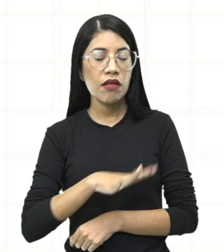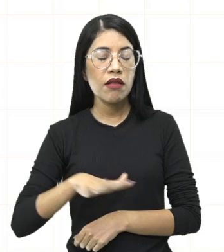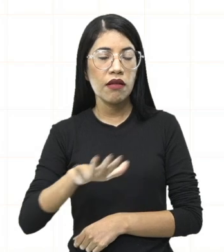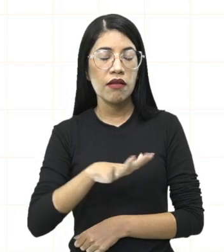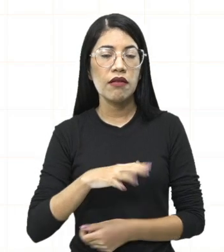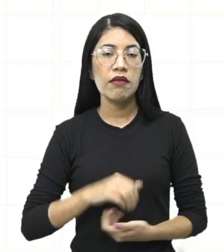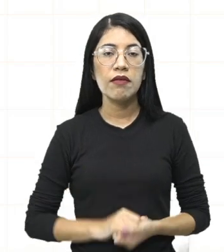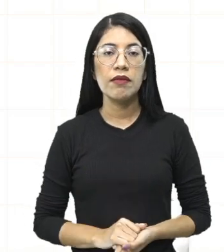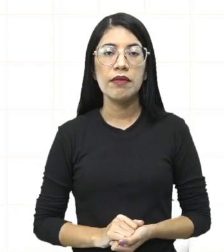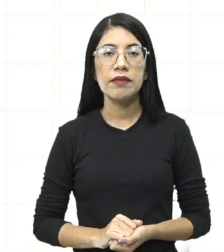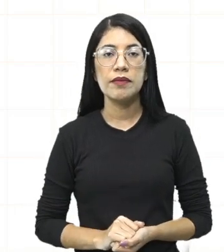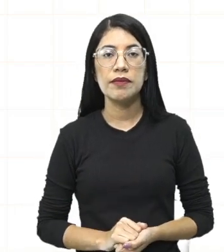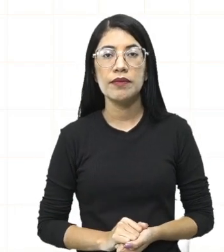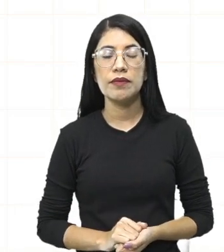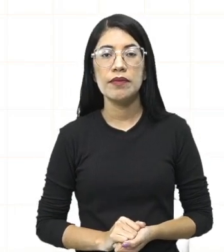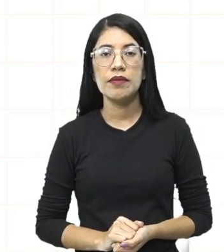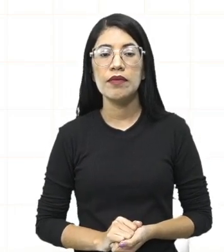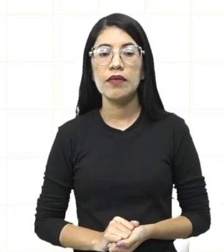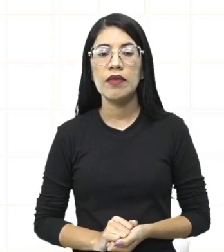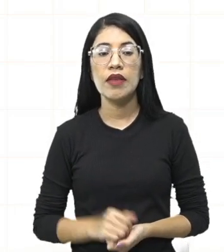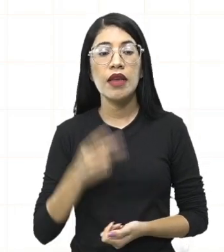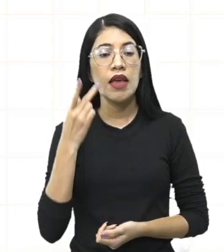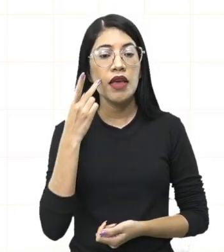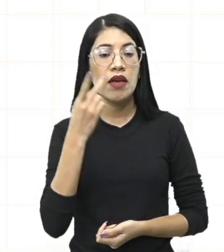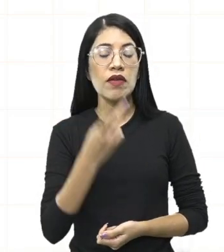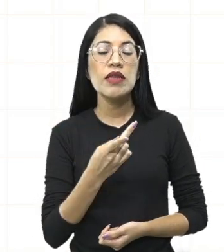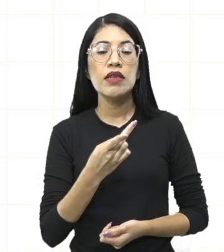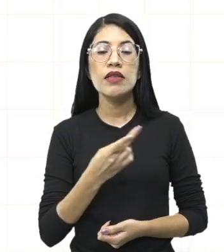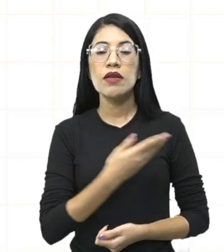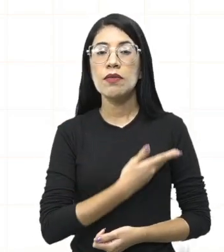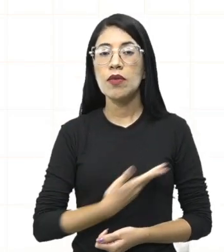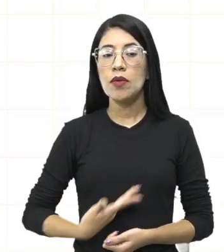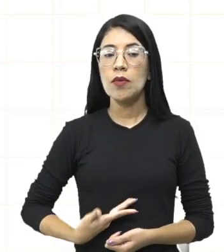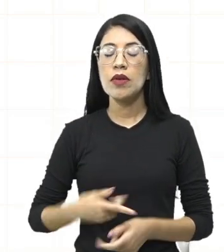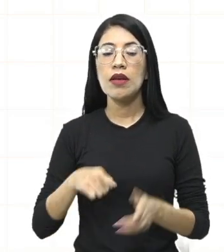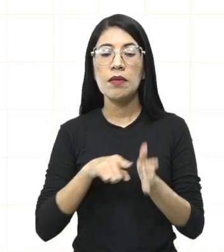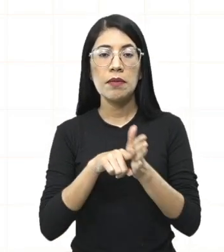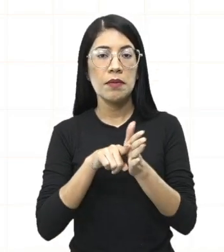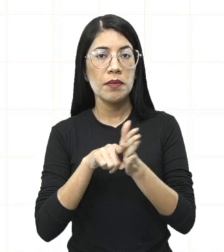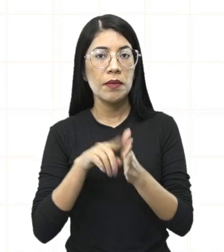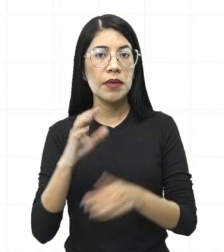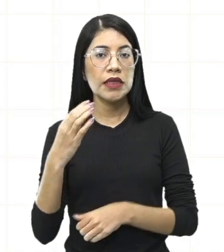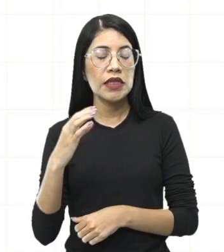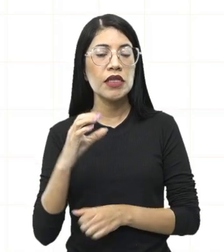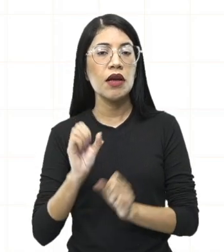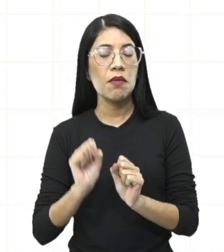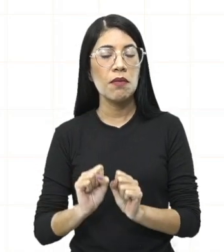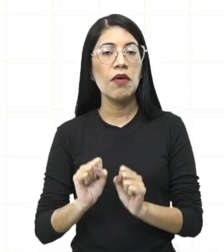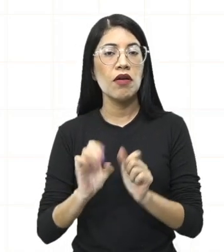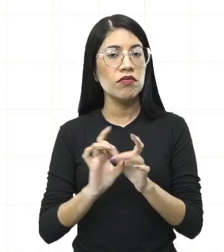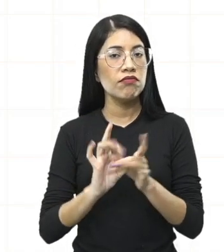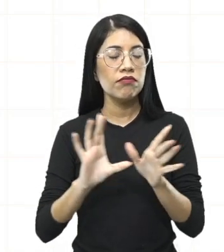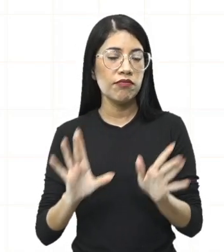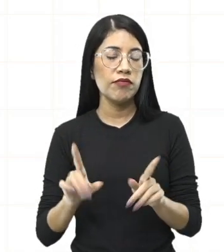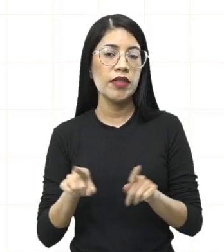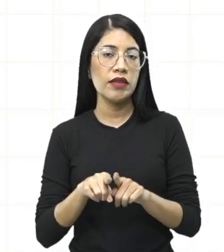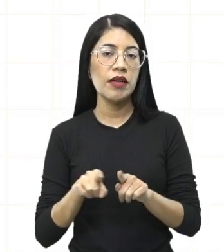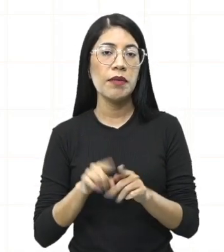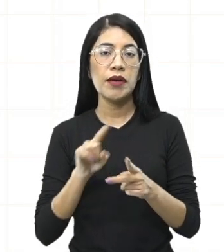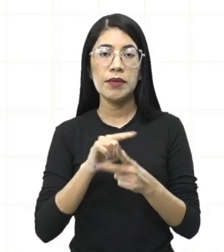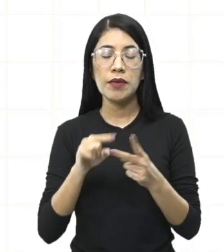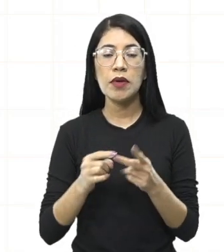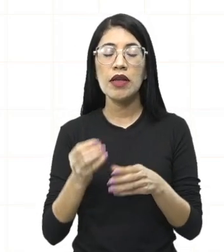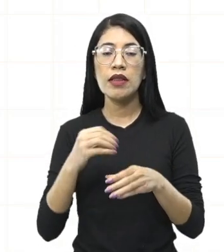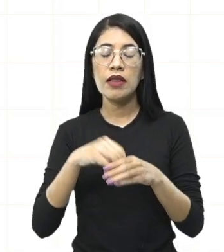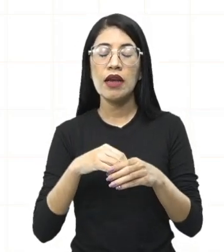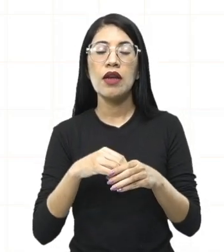nós temos a visita pública e a pesquisa científica também, que vai ser permitido dentro